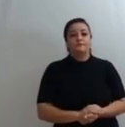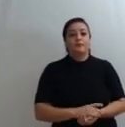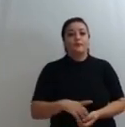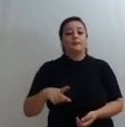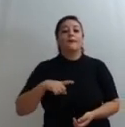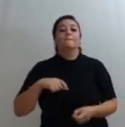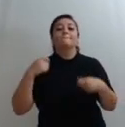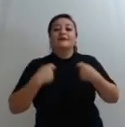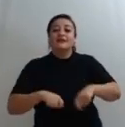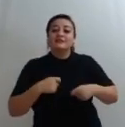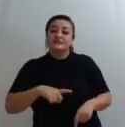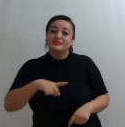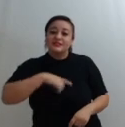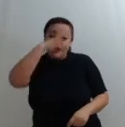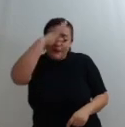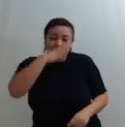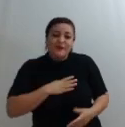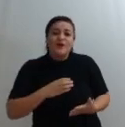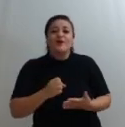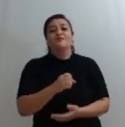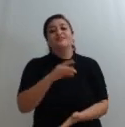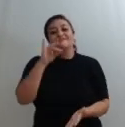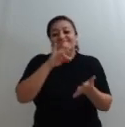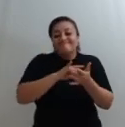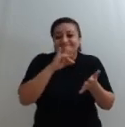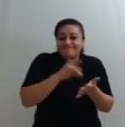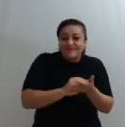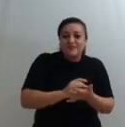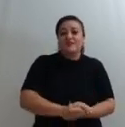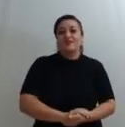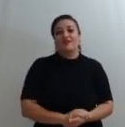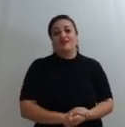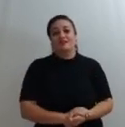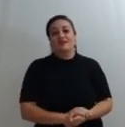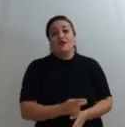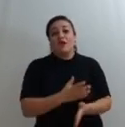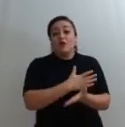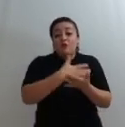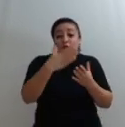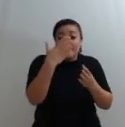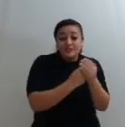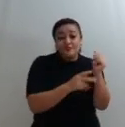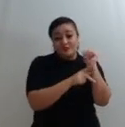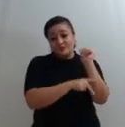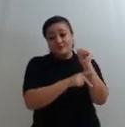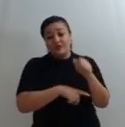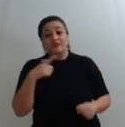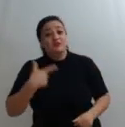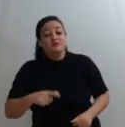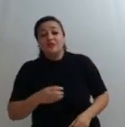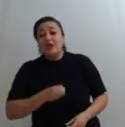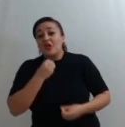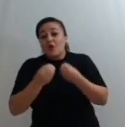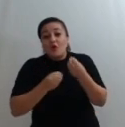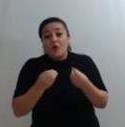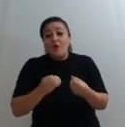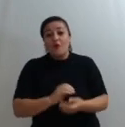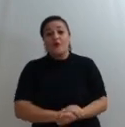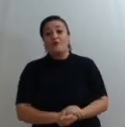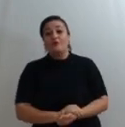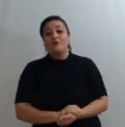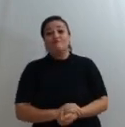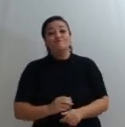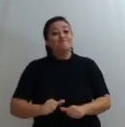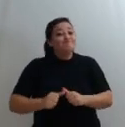concretos. Isso é o comezinho do processo penal. Não há como fugirmos de que